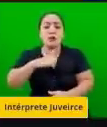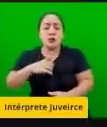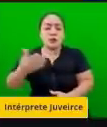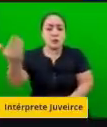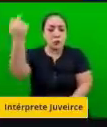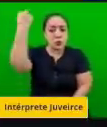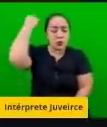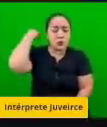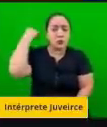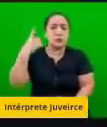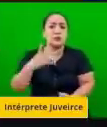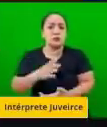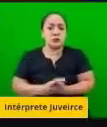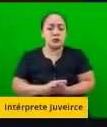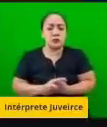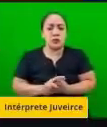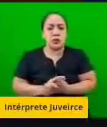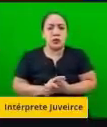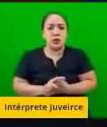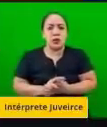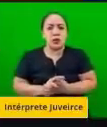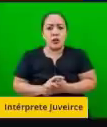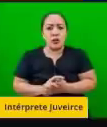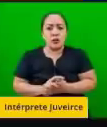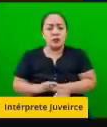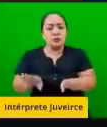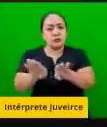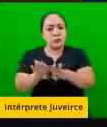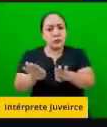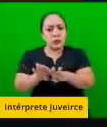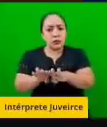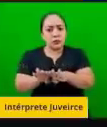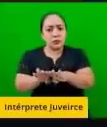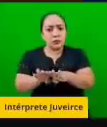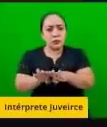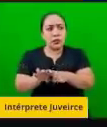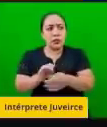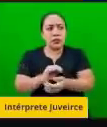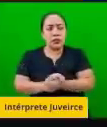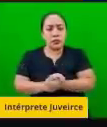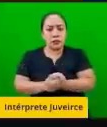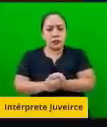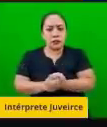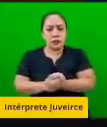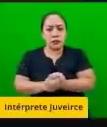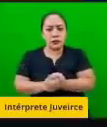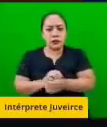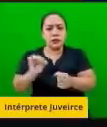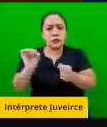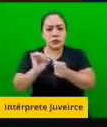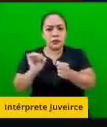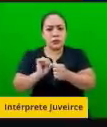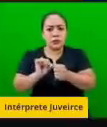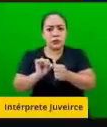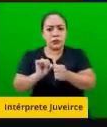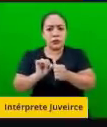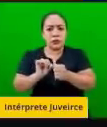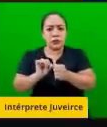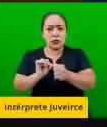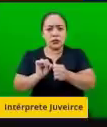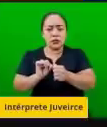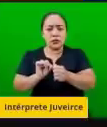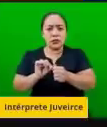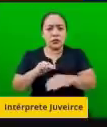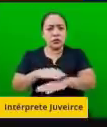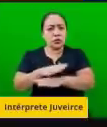no documento e que estão também, o que foram também produzidos na produção daquele